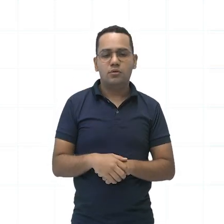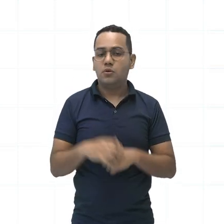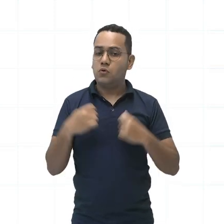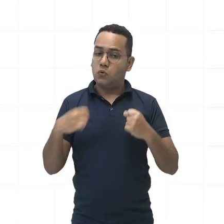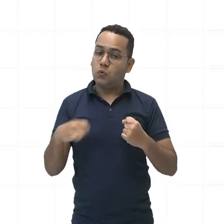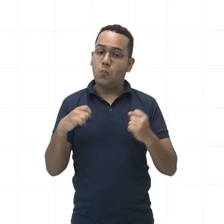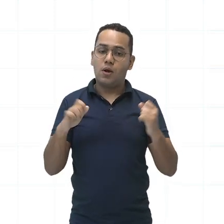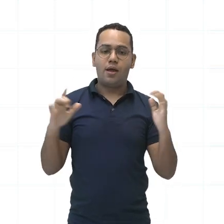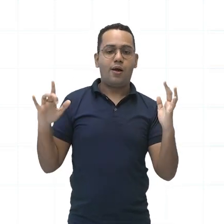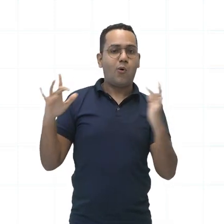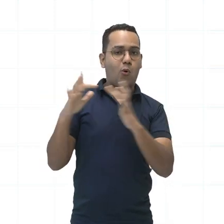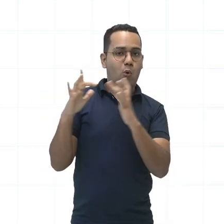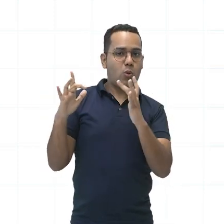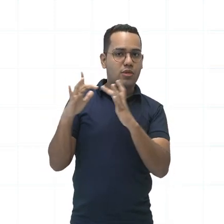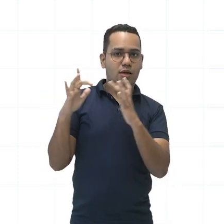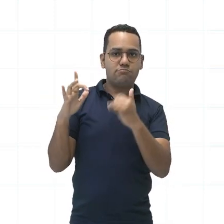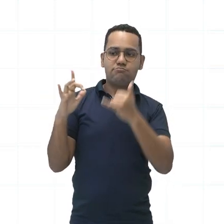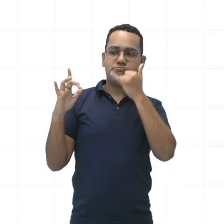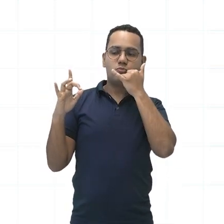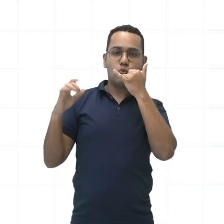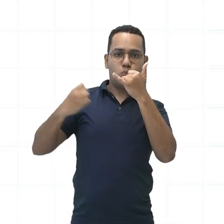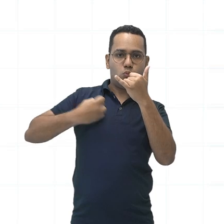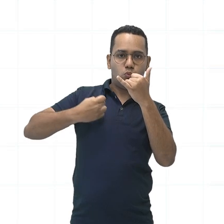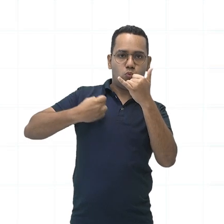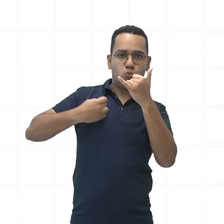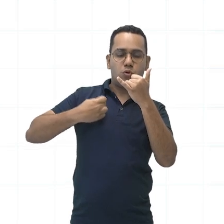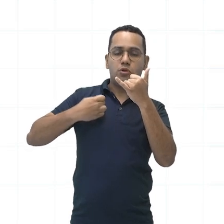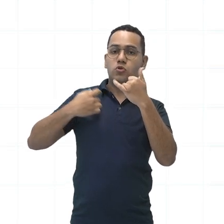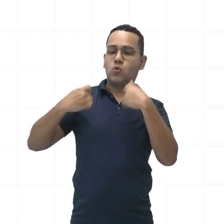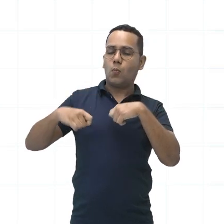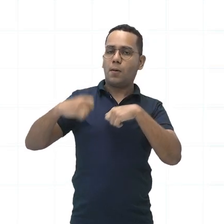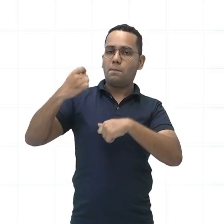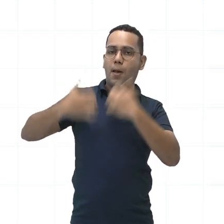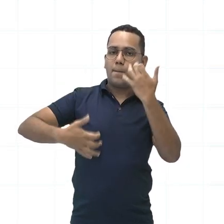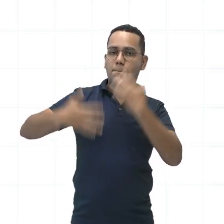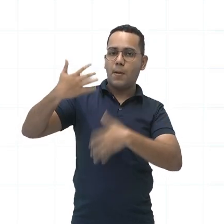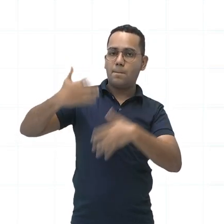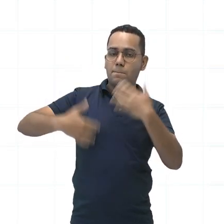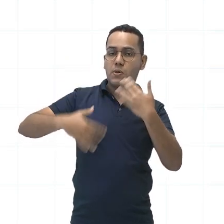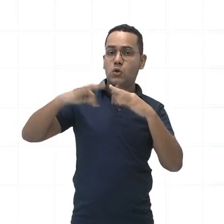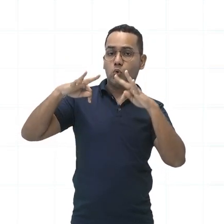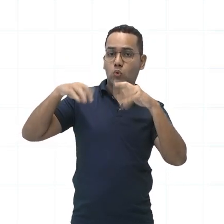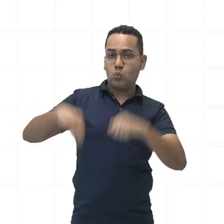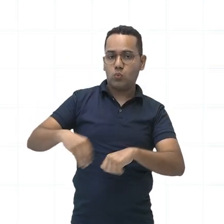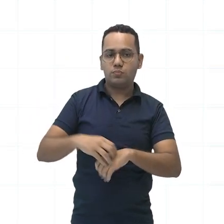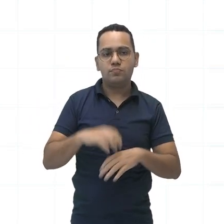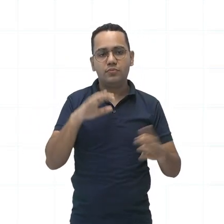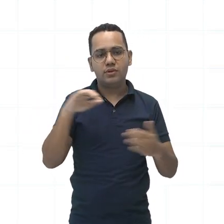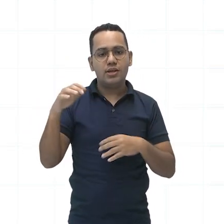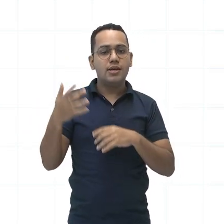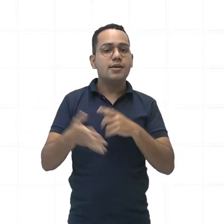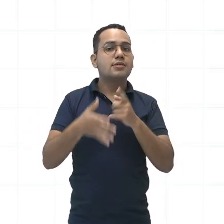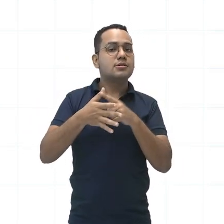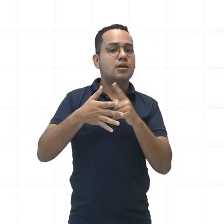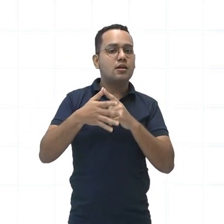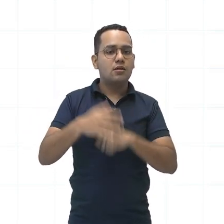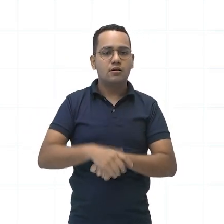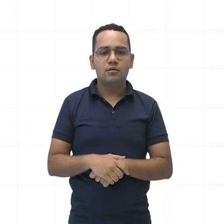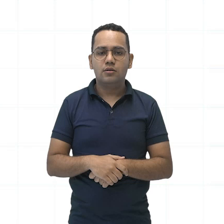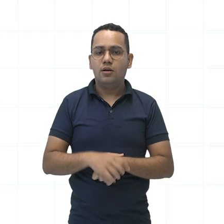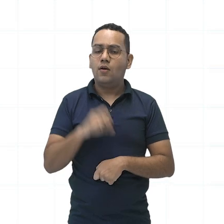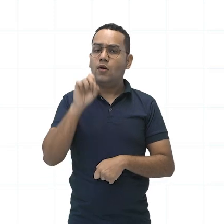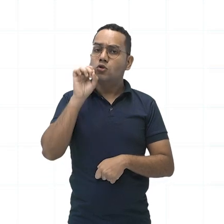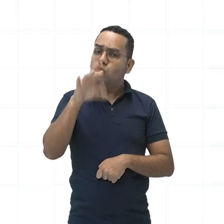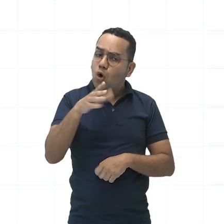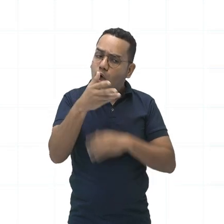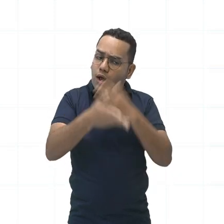de atendimento emergencial. Sexto, agir somente até o ponto de seu conhecimento e técnica de